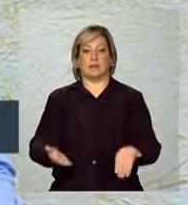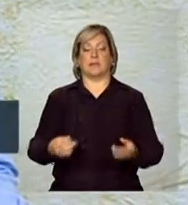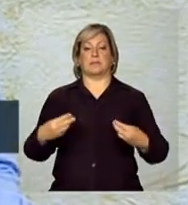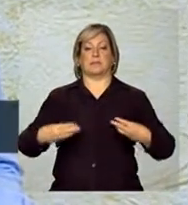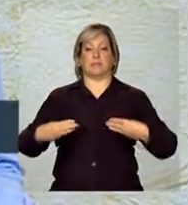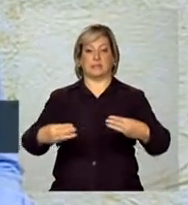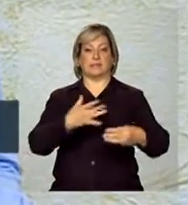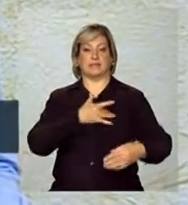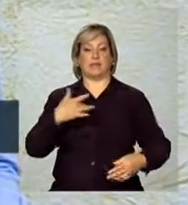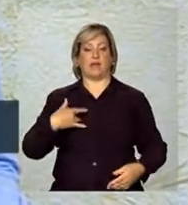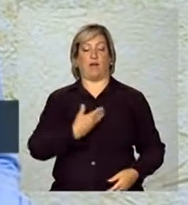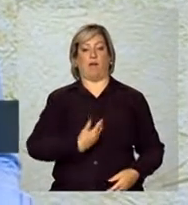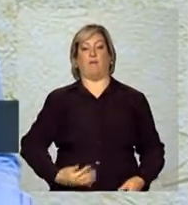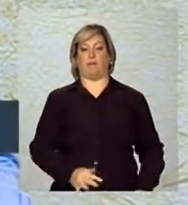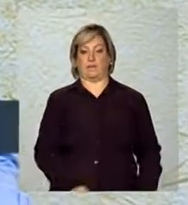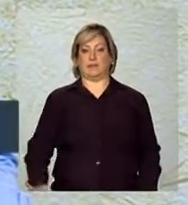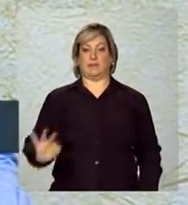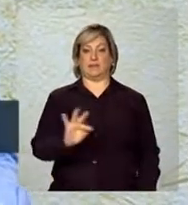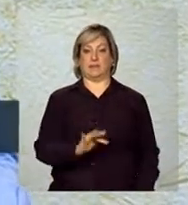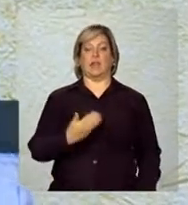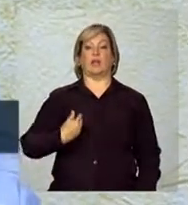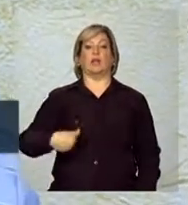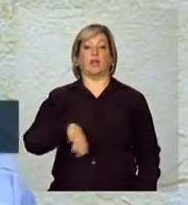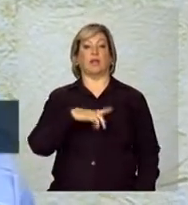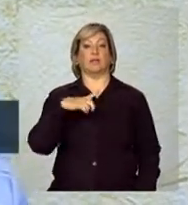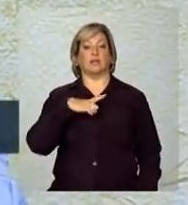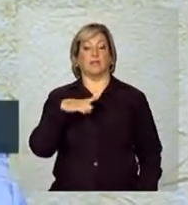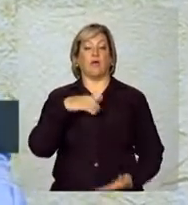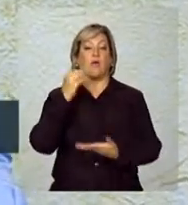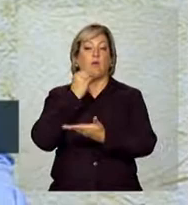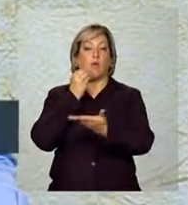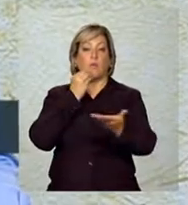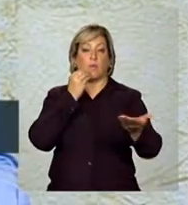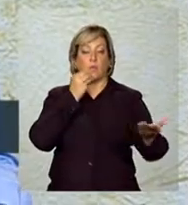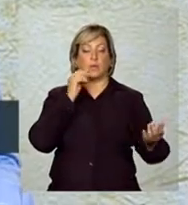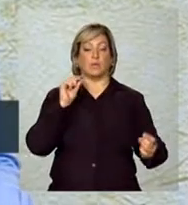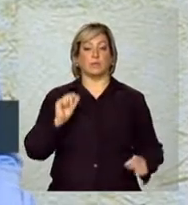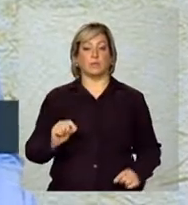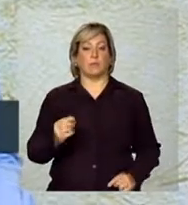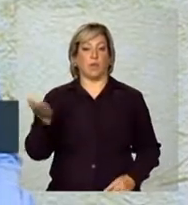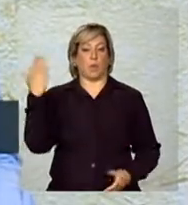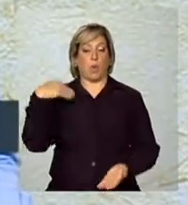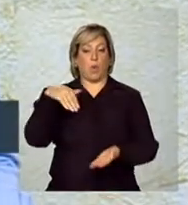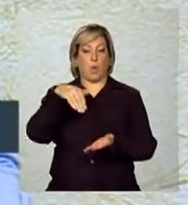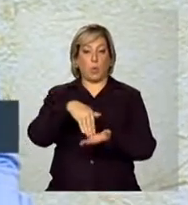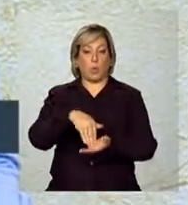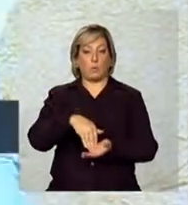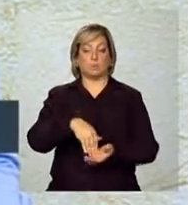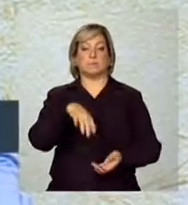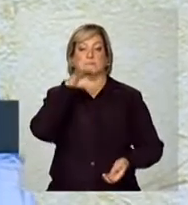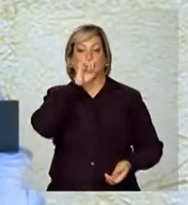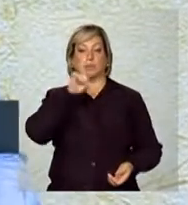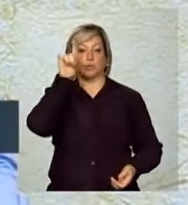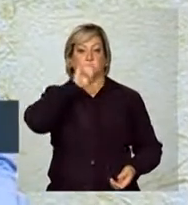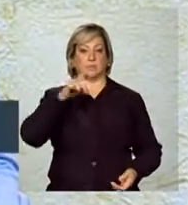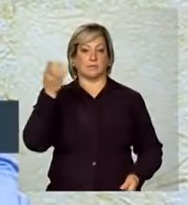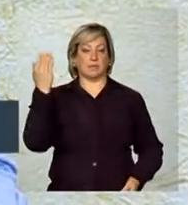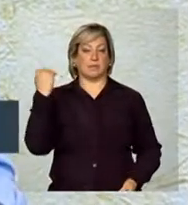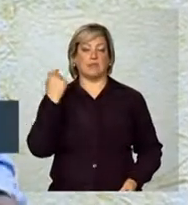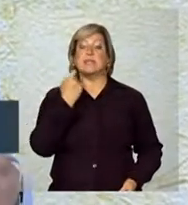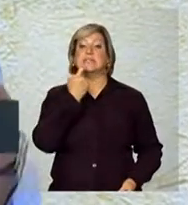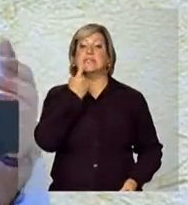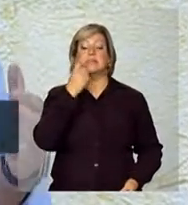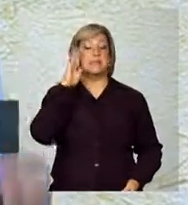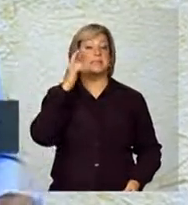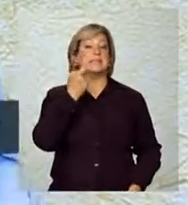do governo federal e nós tivemos oportunidade de no último final de semana precisamente na